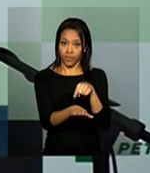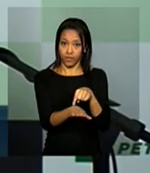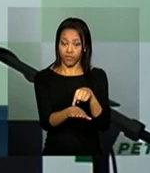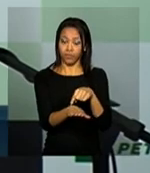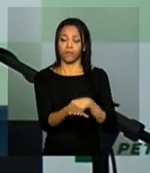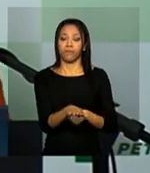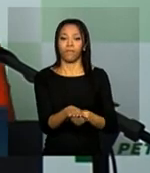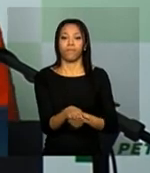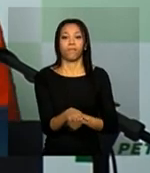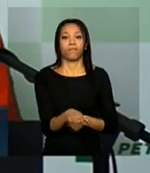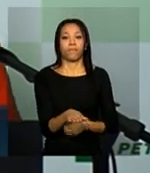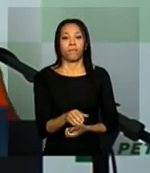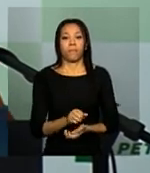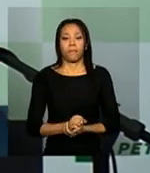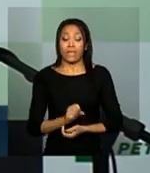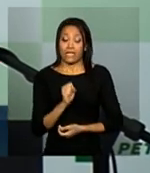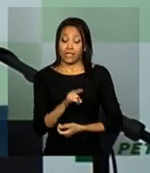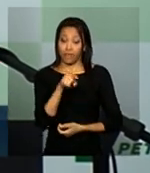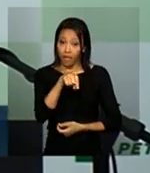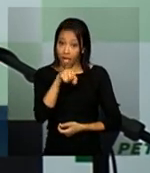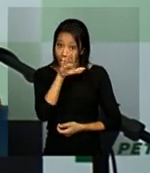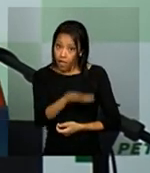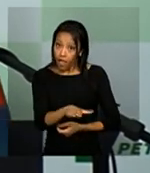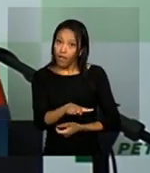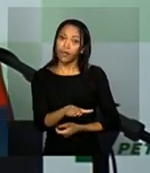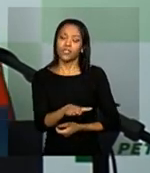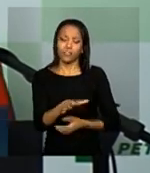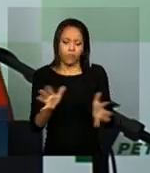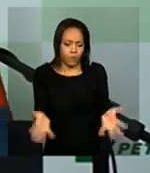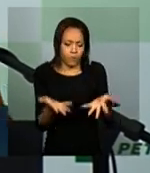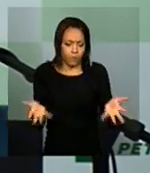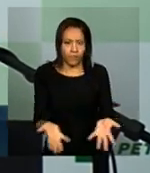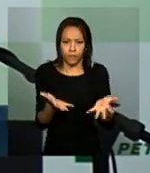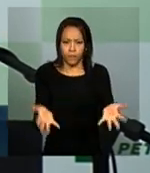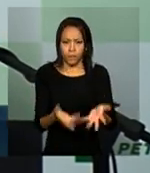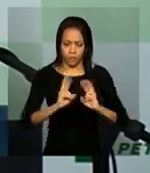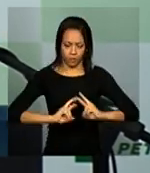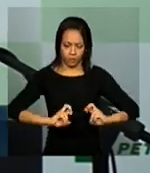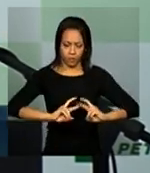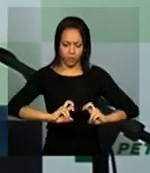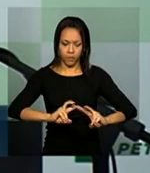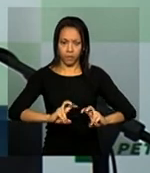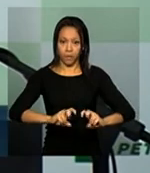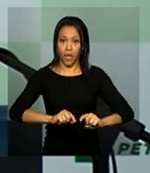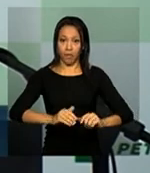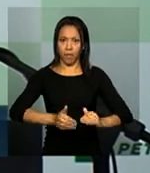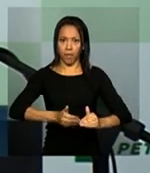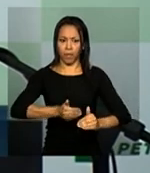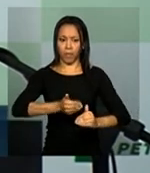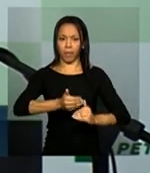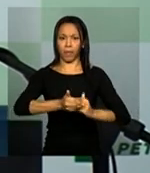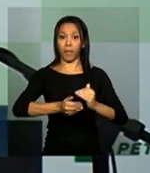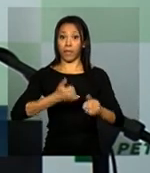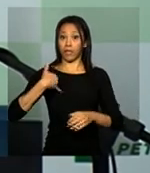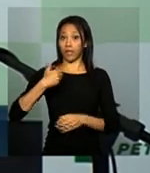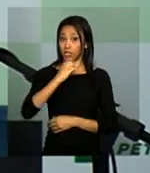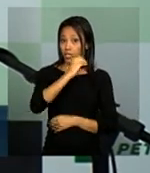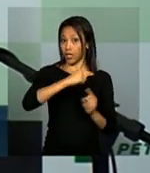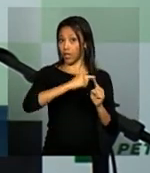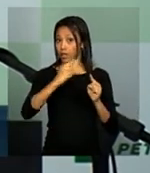essa criança, se ela tiver certos estímulos, ela se desenvolve muito do